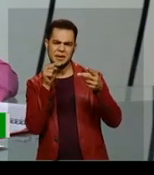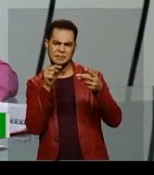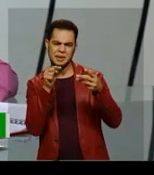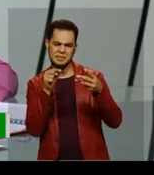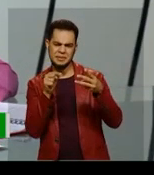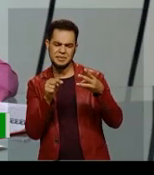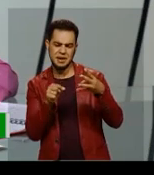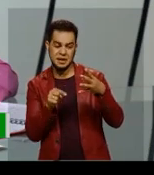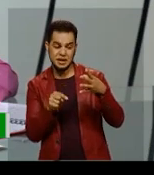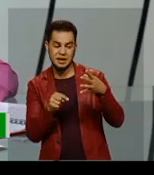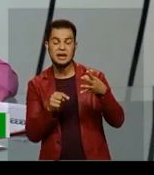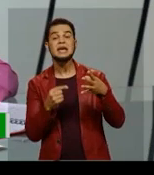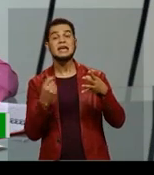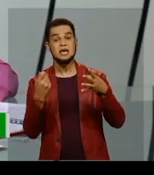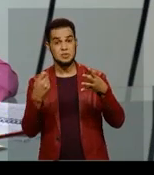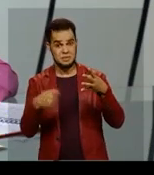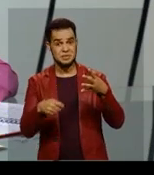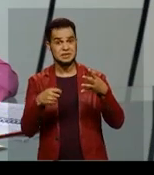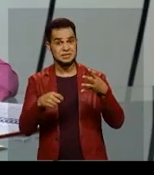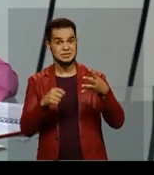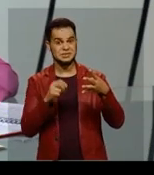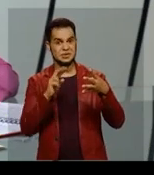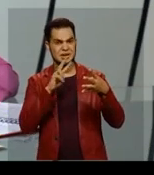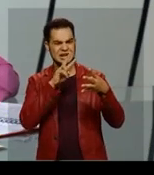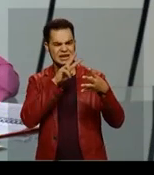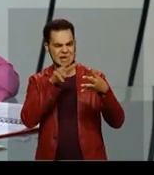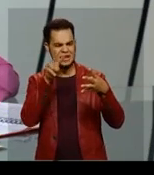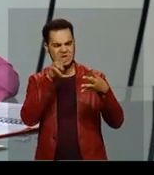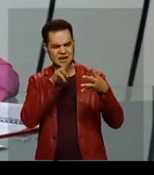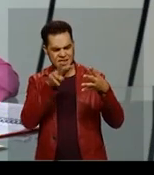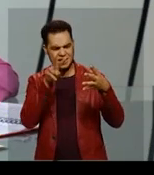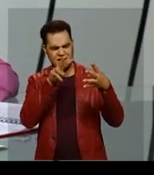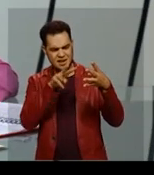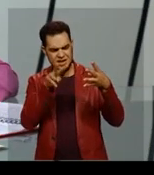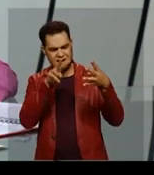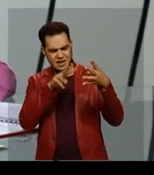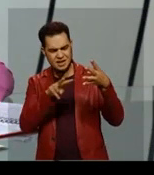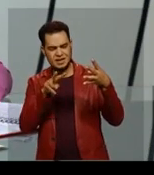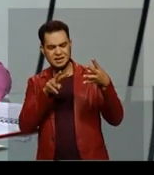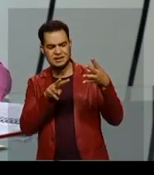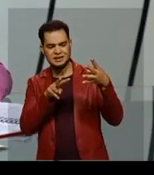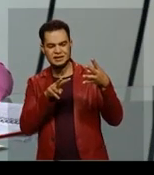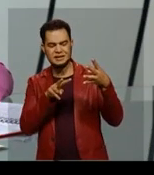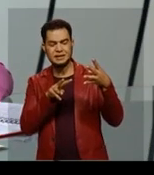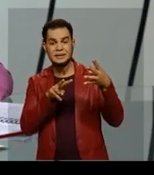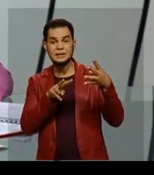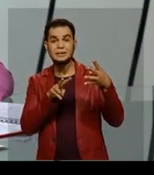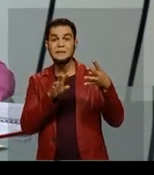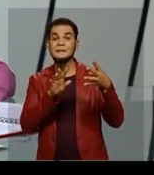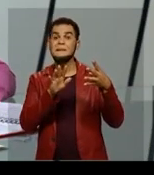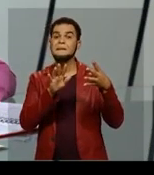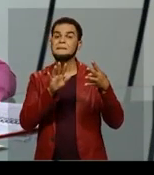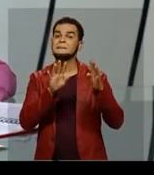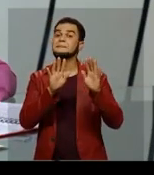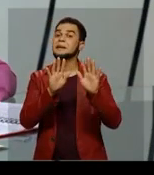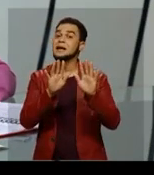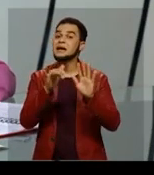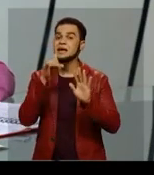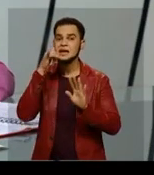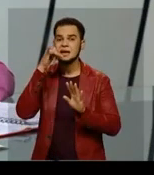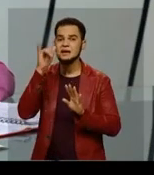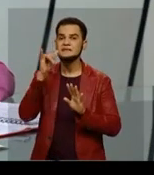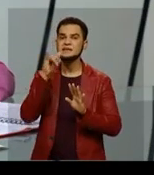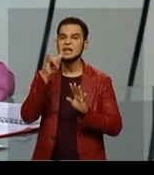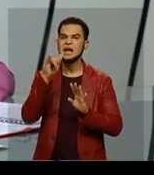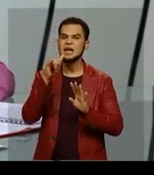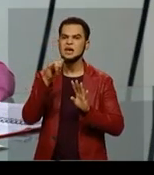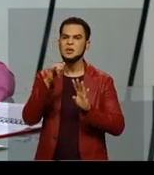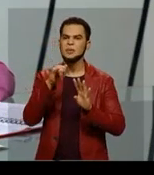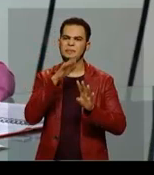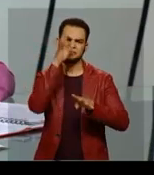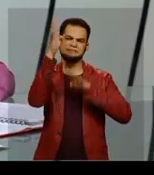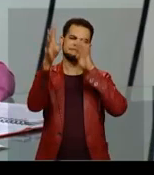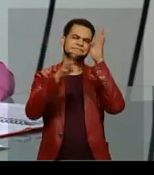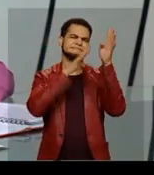para ver até que ponto. Eu vou extrapolar até que ponto. Até que ponto eu tenho que ler entre linhas. Entendeu?